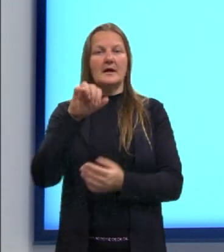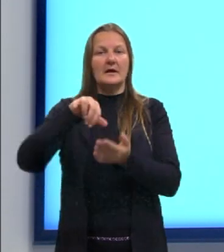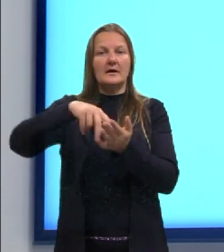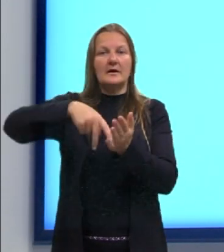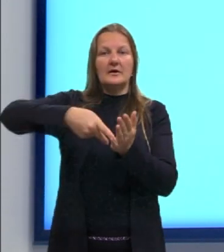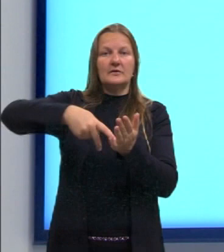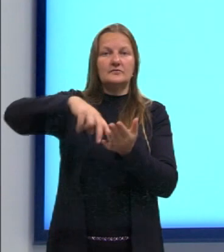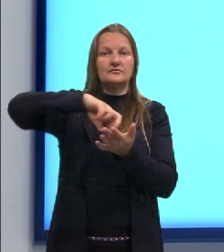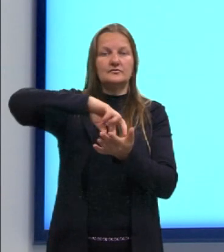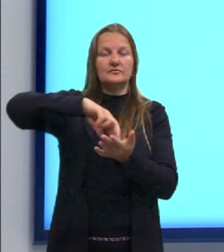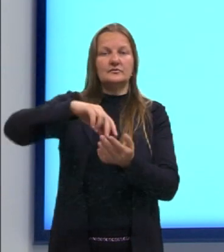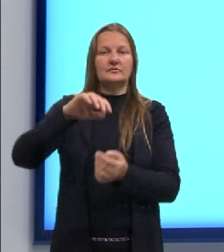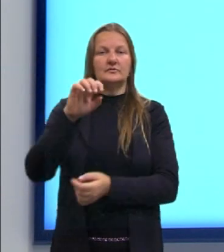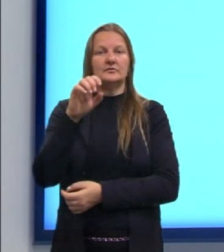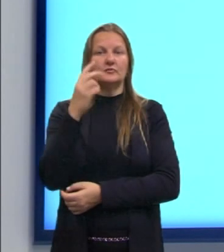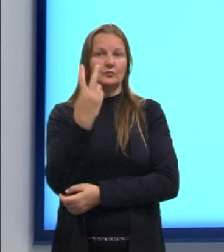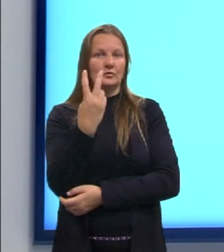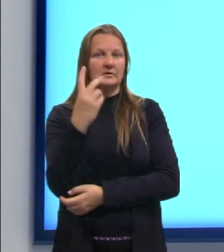duas dimensões.